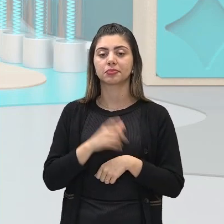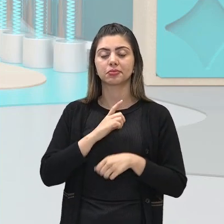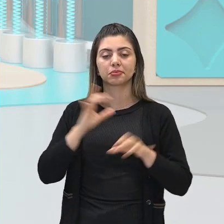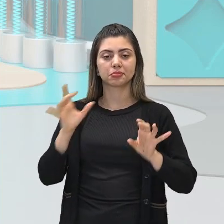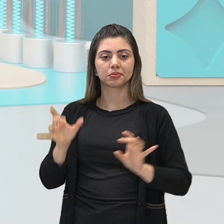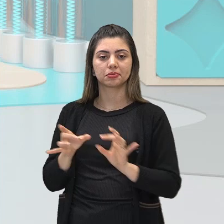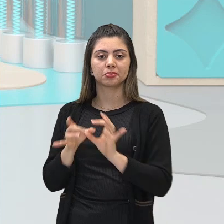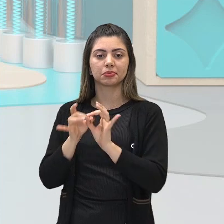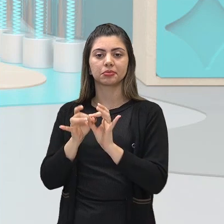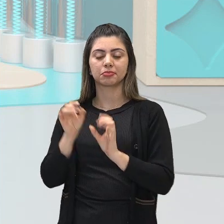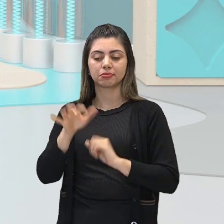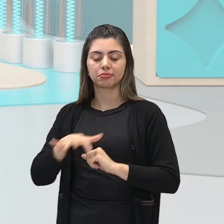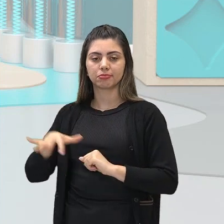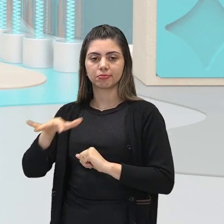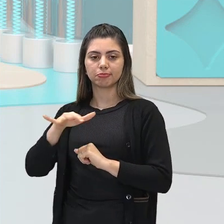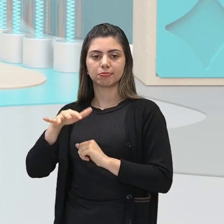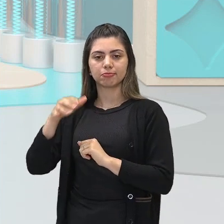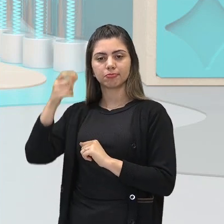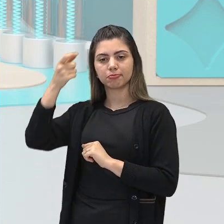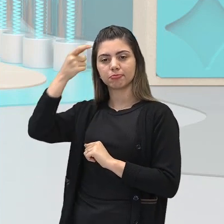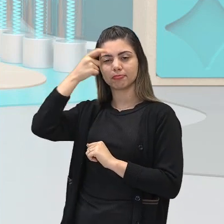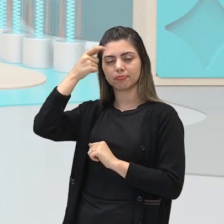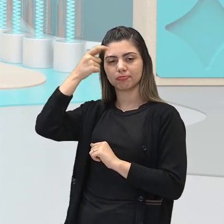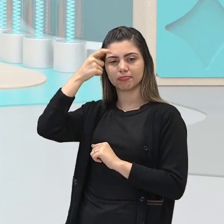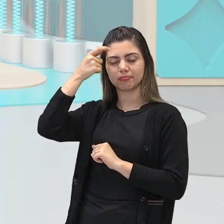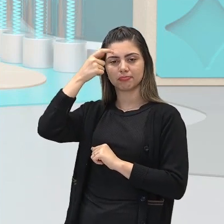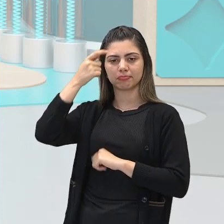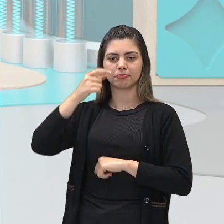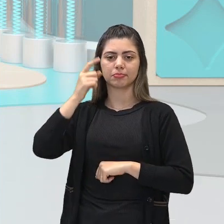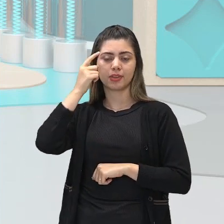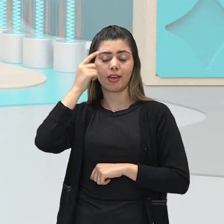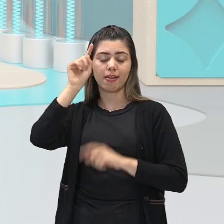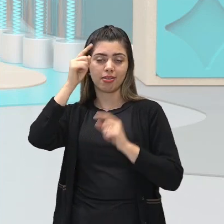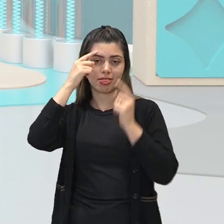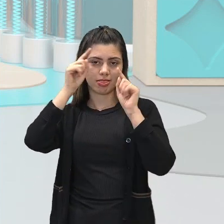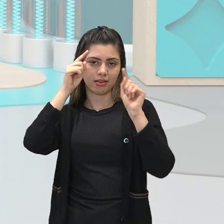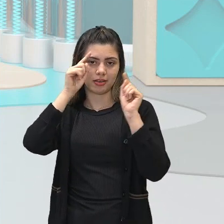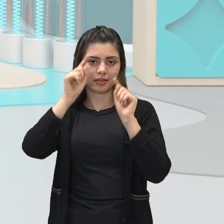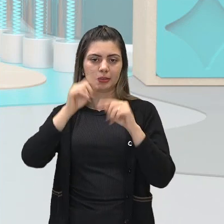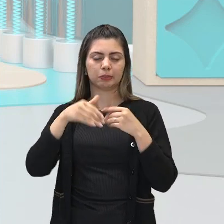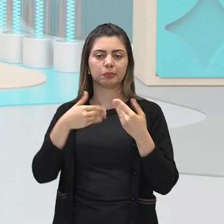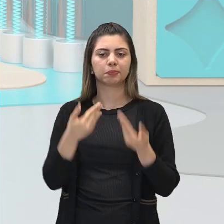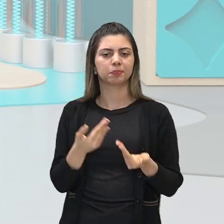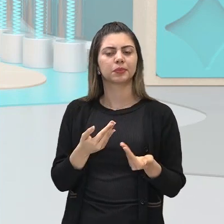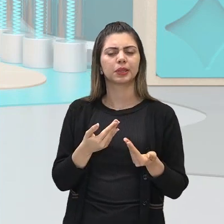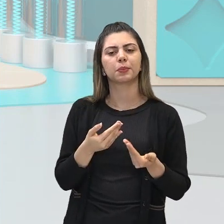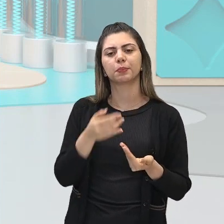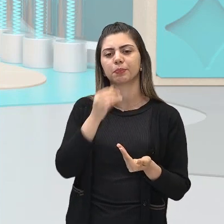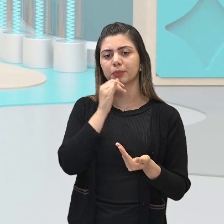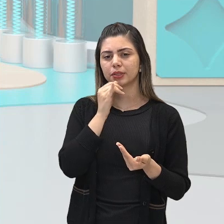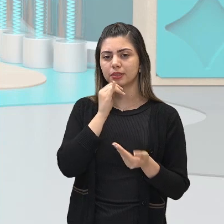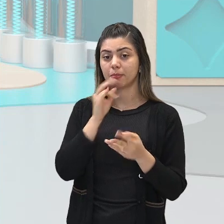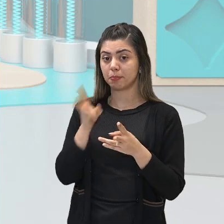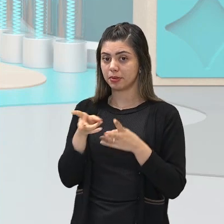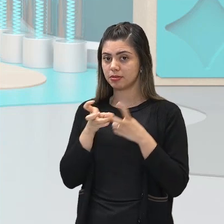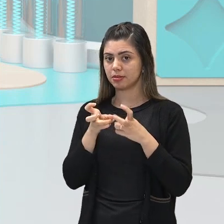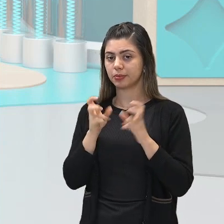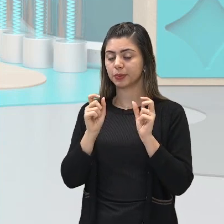ao campo do pensamento, ou seja, da ideia. Então, nós temos aqui,